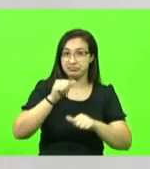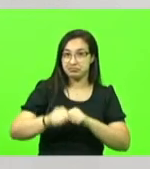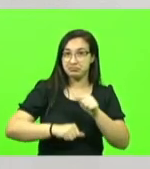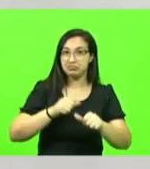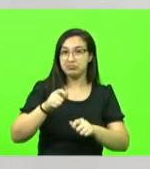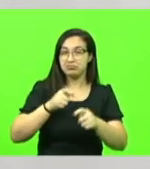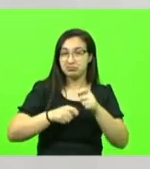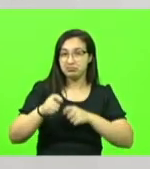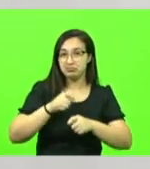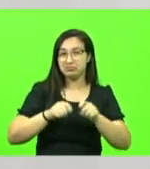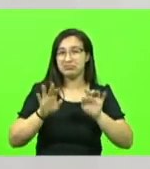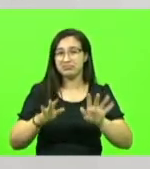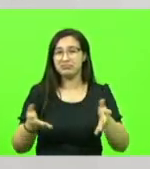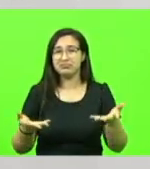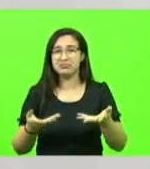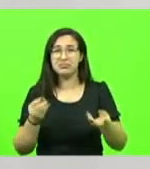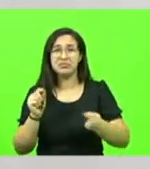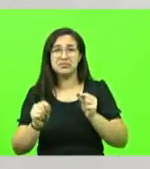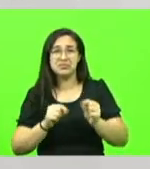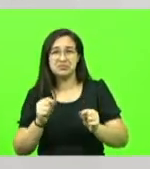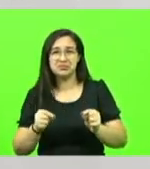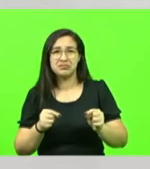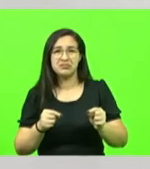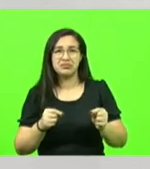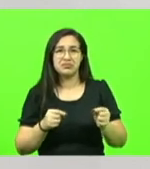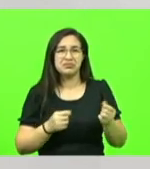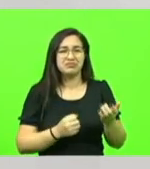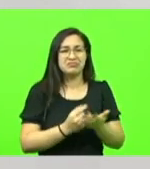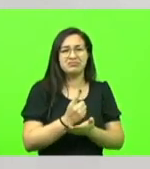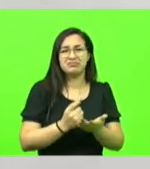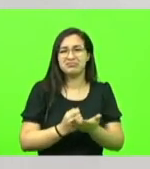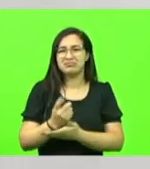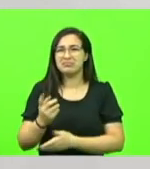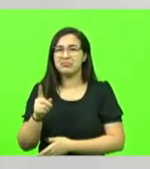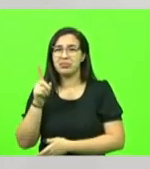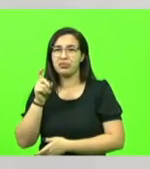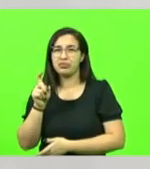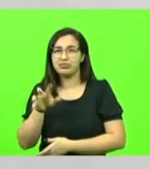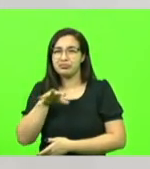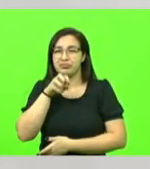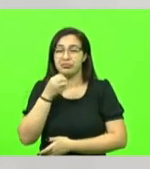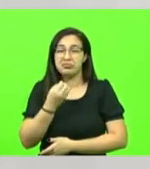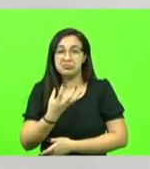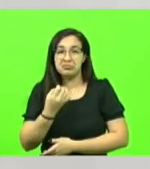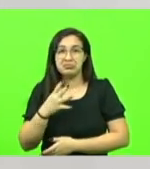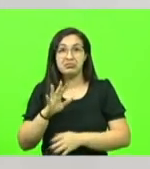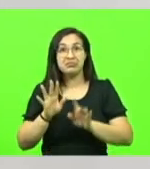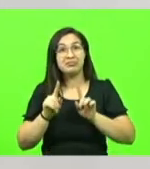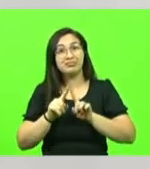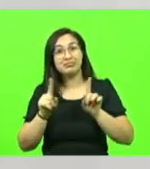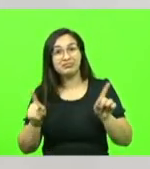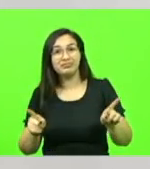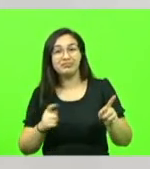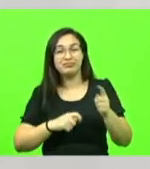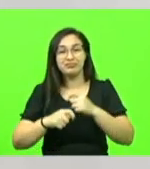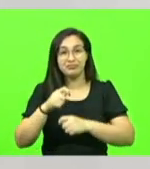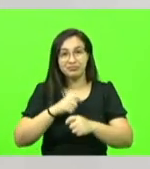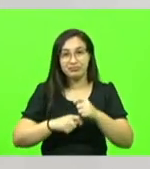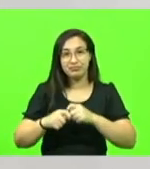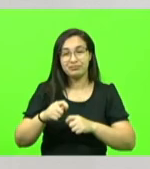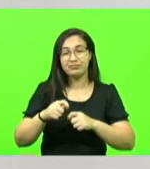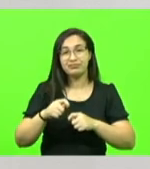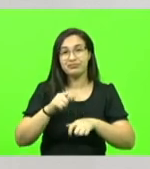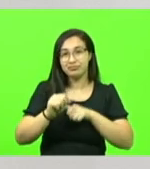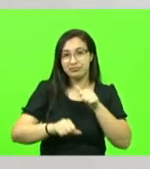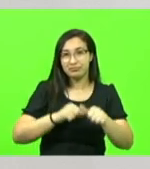discutindo perfumarias, coisas que não são prioridades. Mas a reforma administrativa, sim, poderia ajudar a